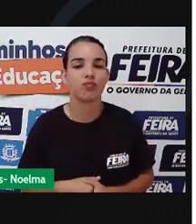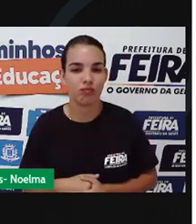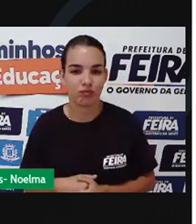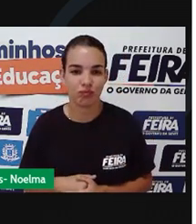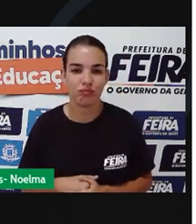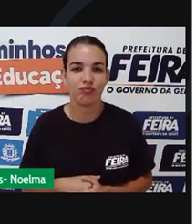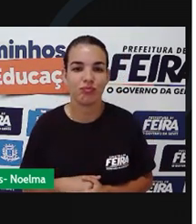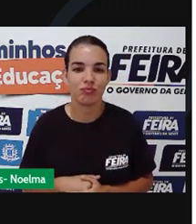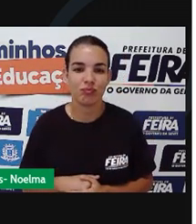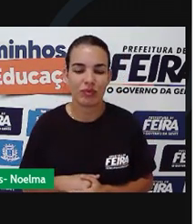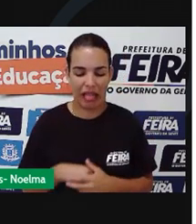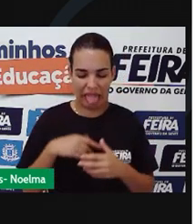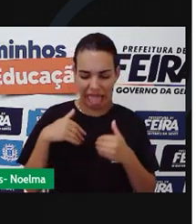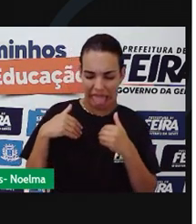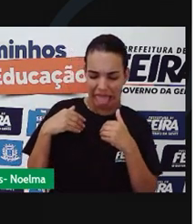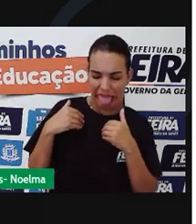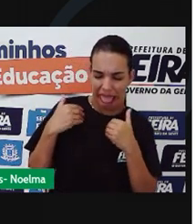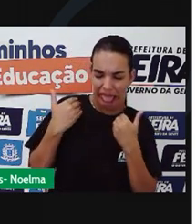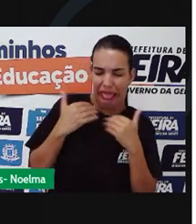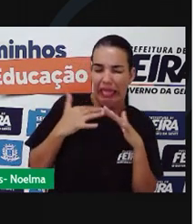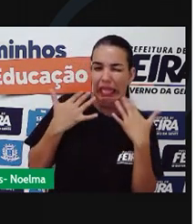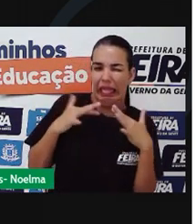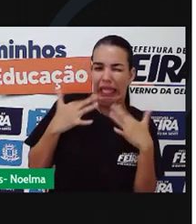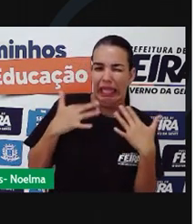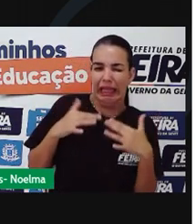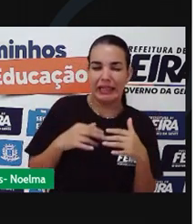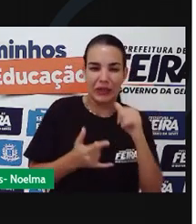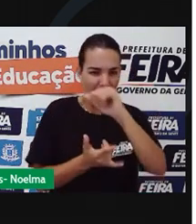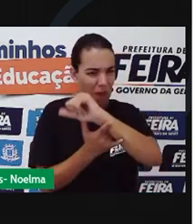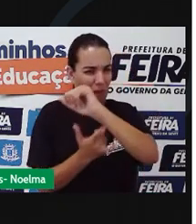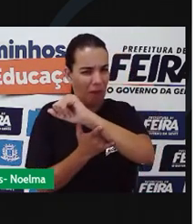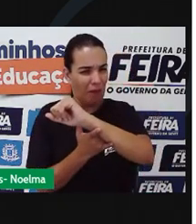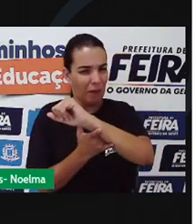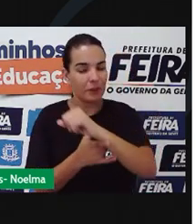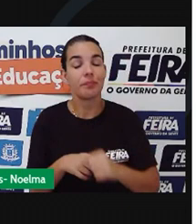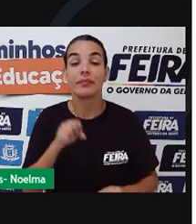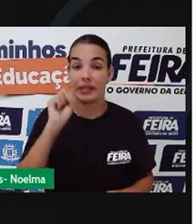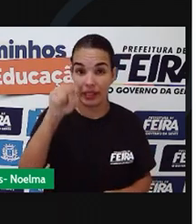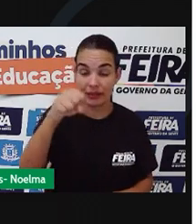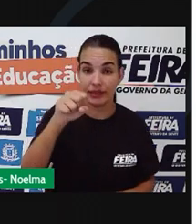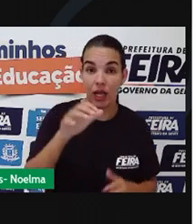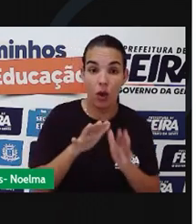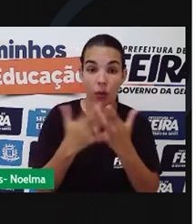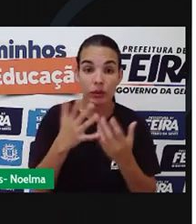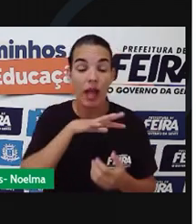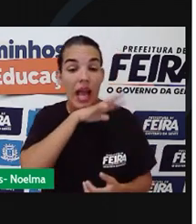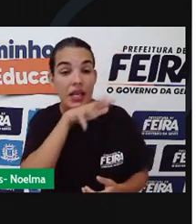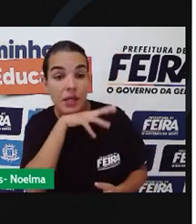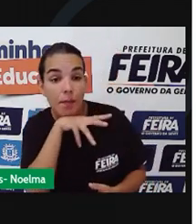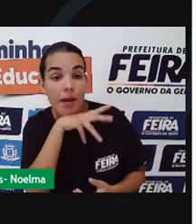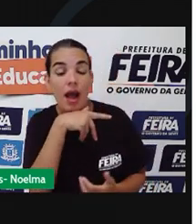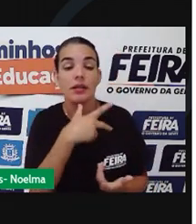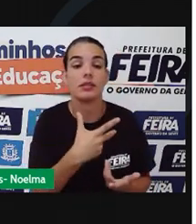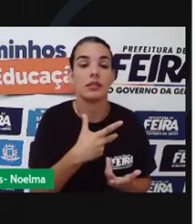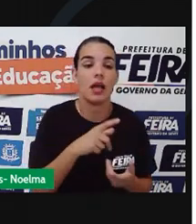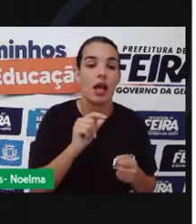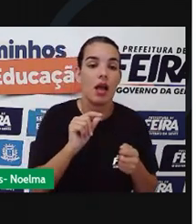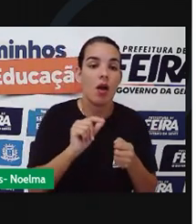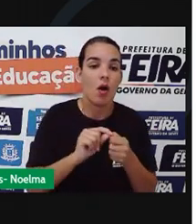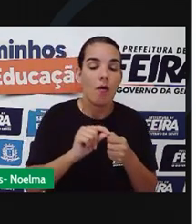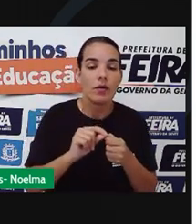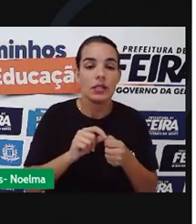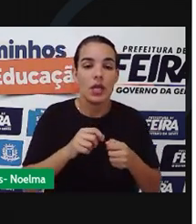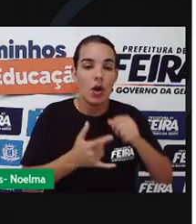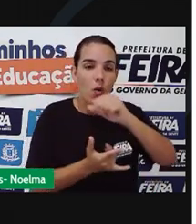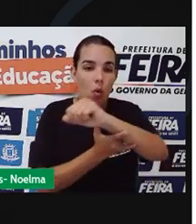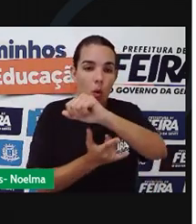eca ela sai do Cocô Como assim isso acontece quando animais ou pessoas fazem cocô no solo ou também onde não existe